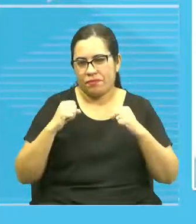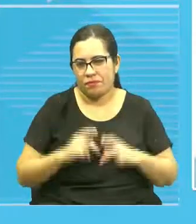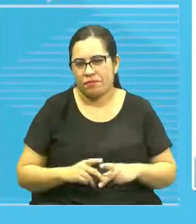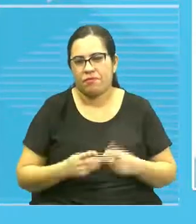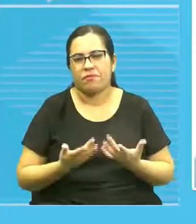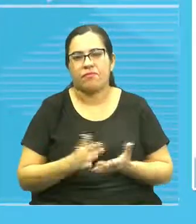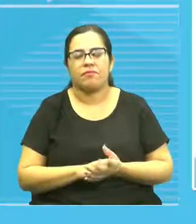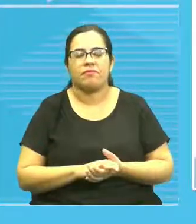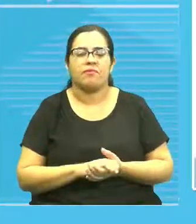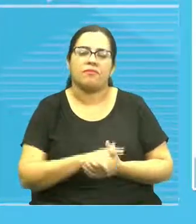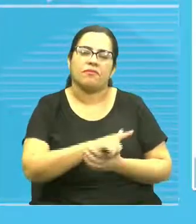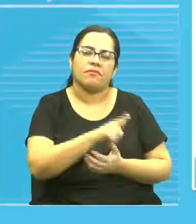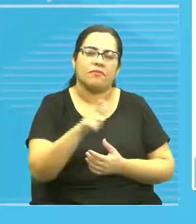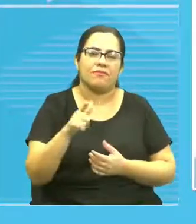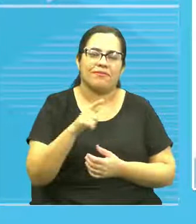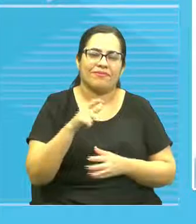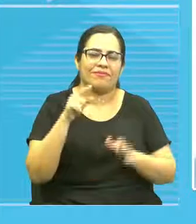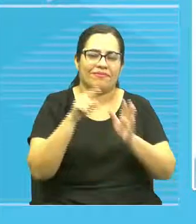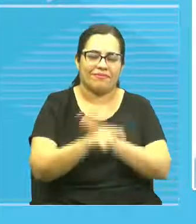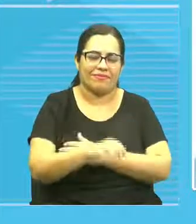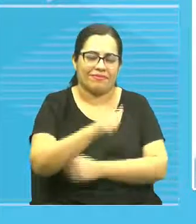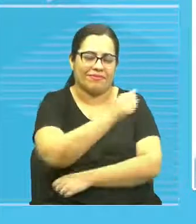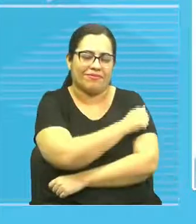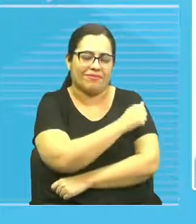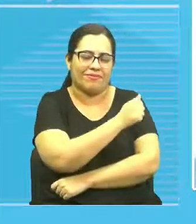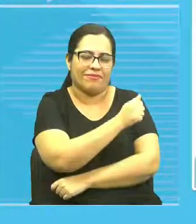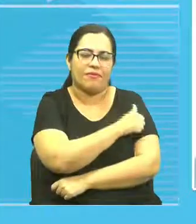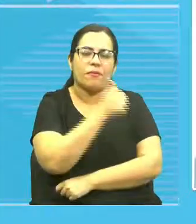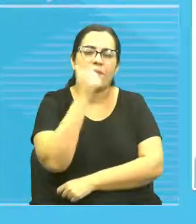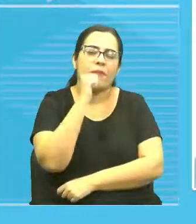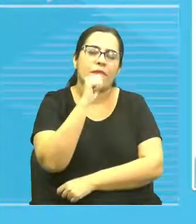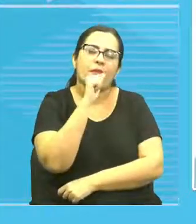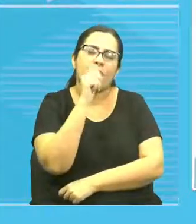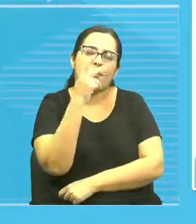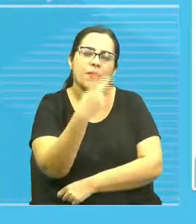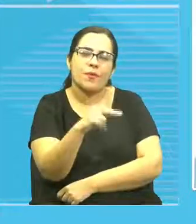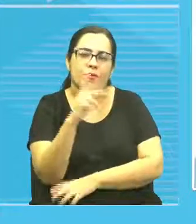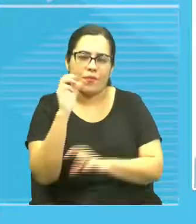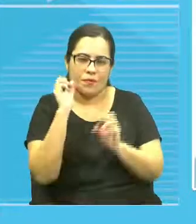Adriana, dona Ambrosina já te ensinou a cozinhar? Fala a verdade.